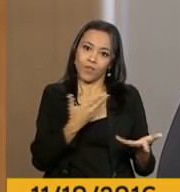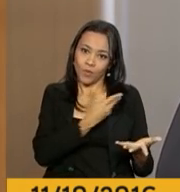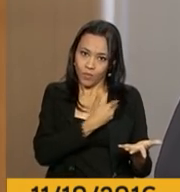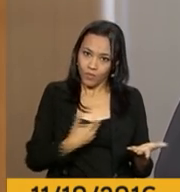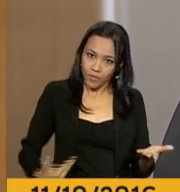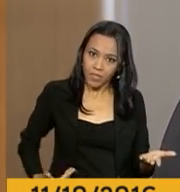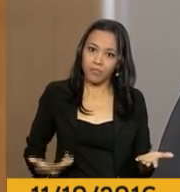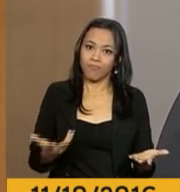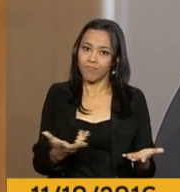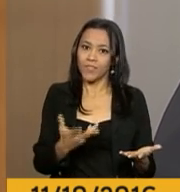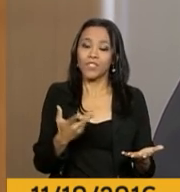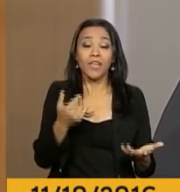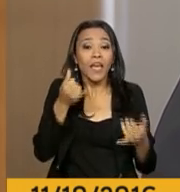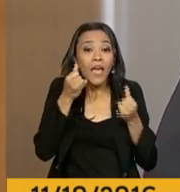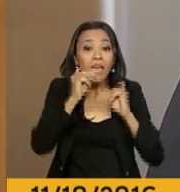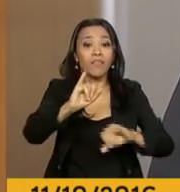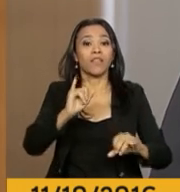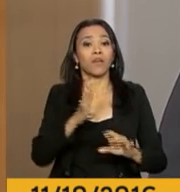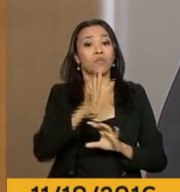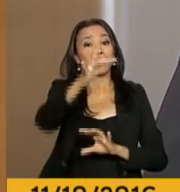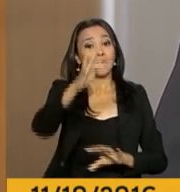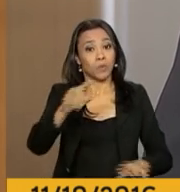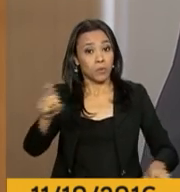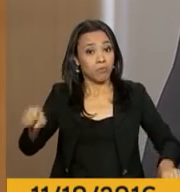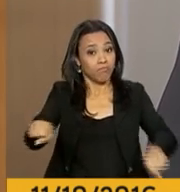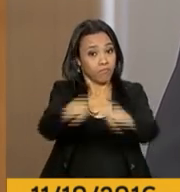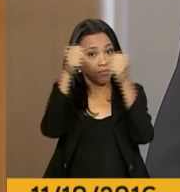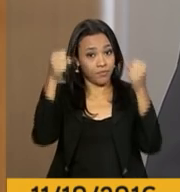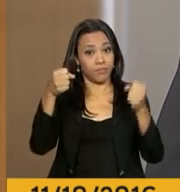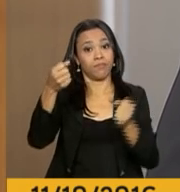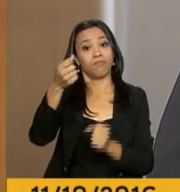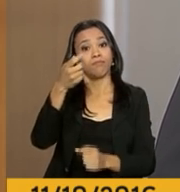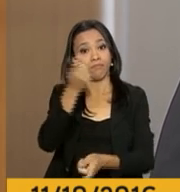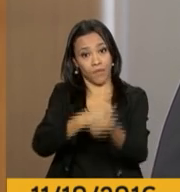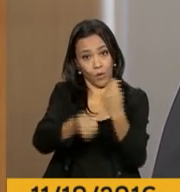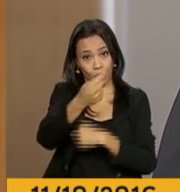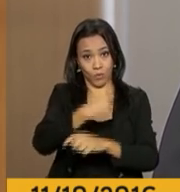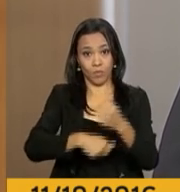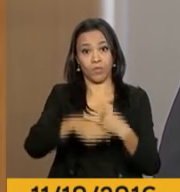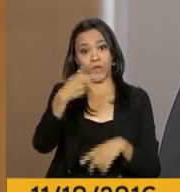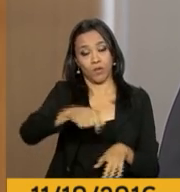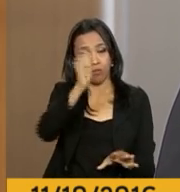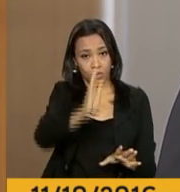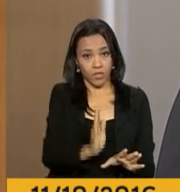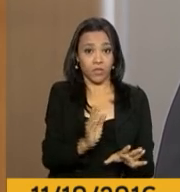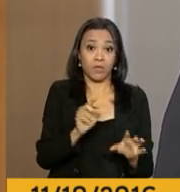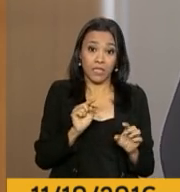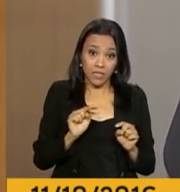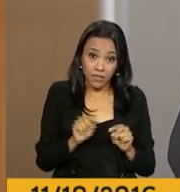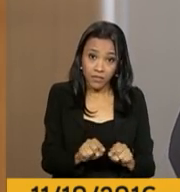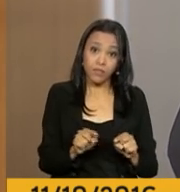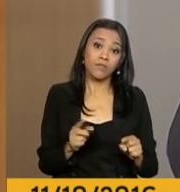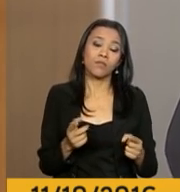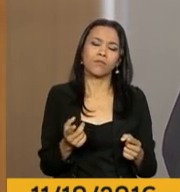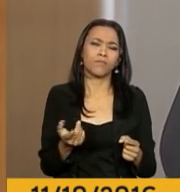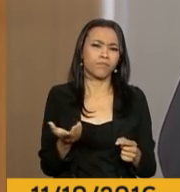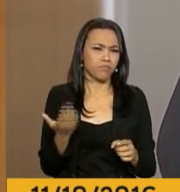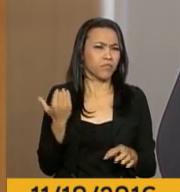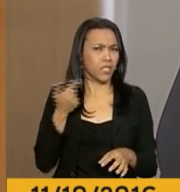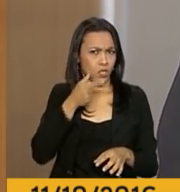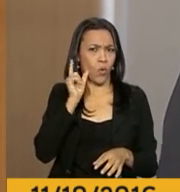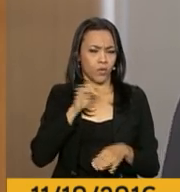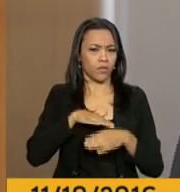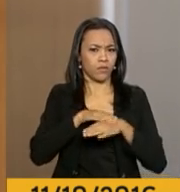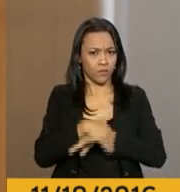maior impacto na economia brasileira e eu devo dizer que de fato Isto vai gerar como tem gerado desde o dia desde a noite de